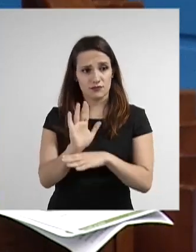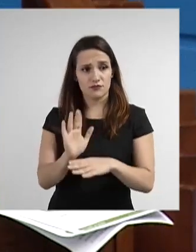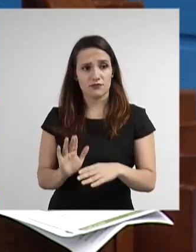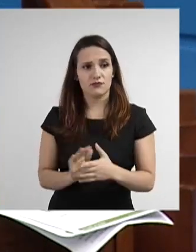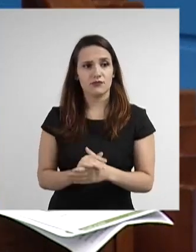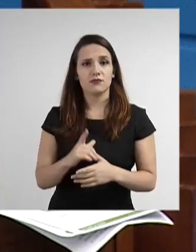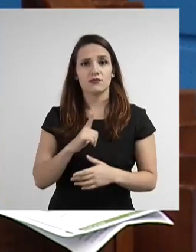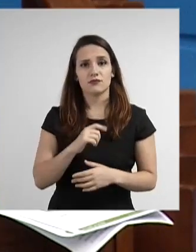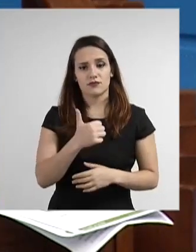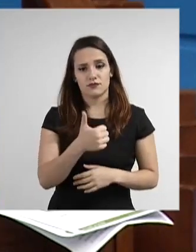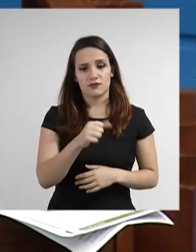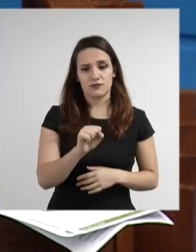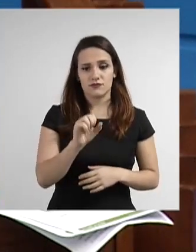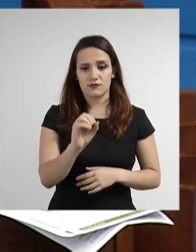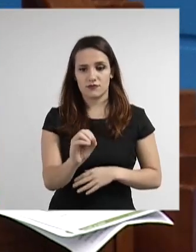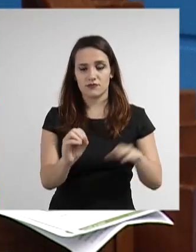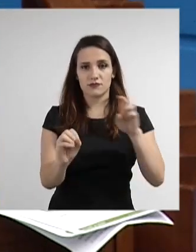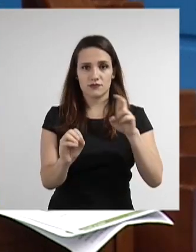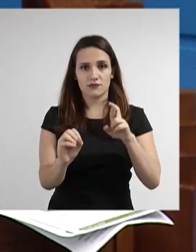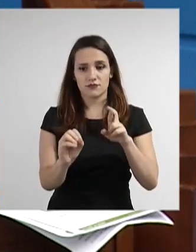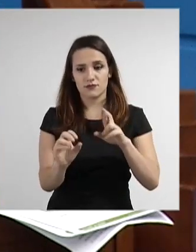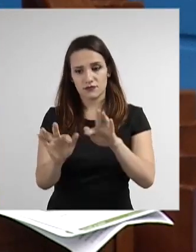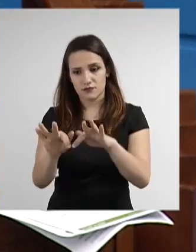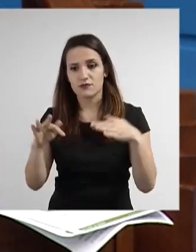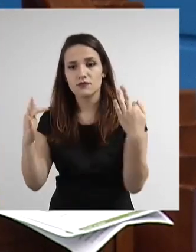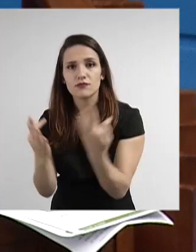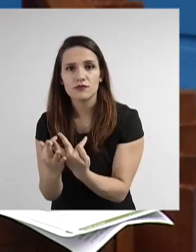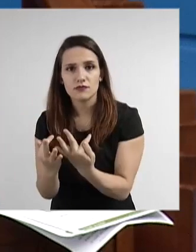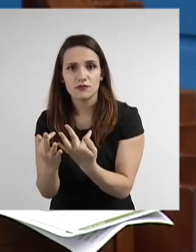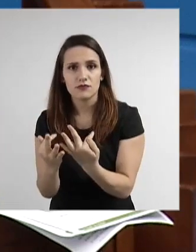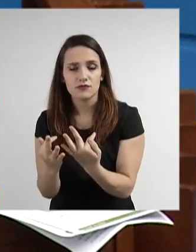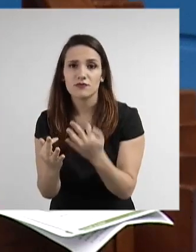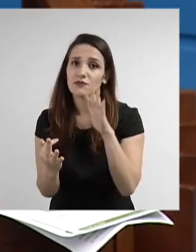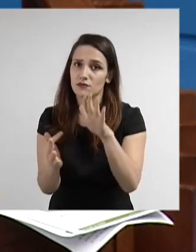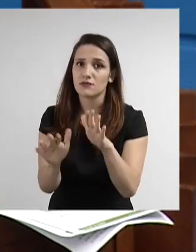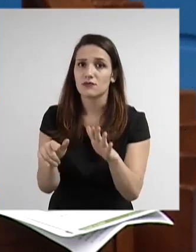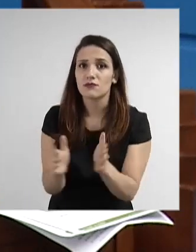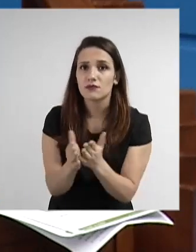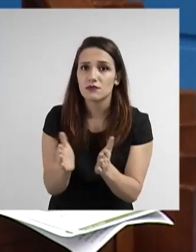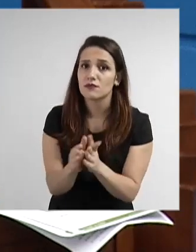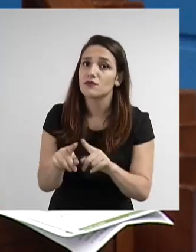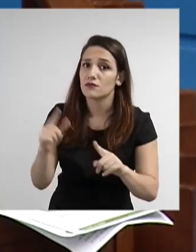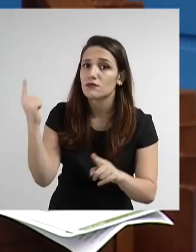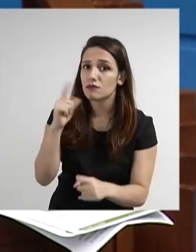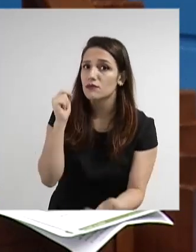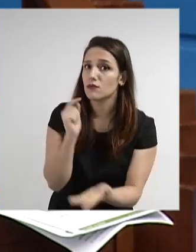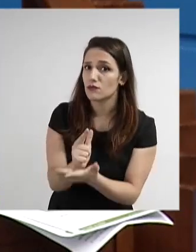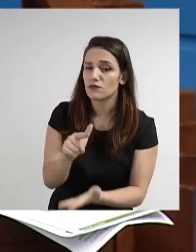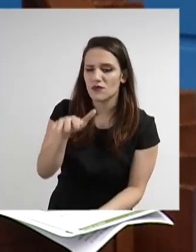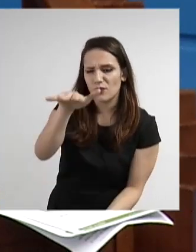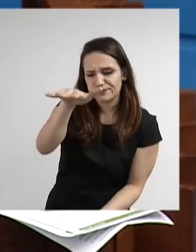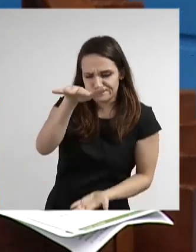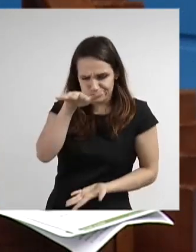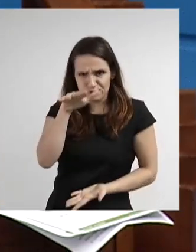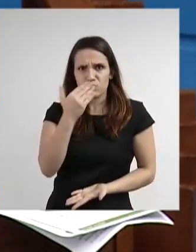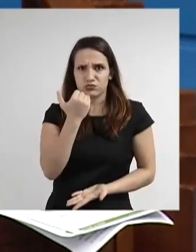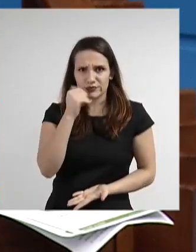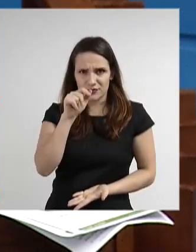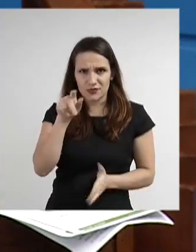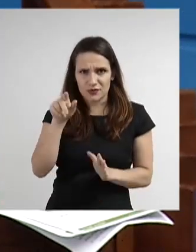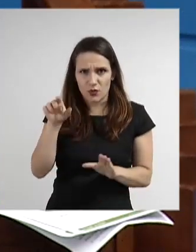180 reais para uma família pobre. Isso é pouco, mas é uma cesta básica. É o valor de uma cesta